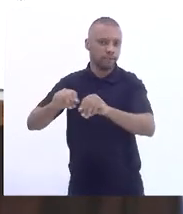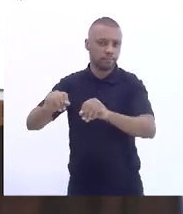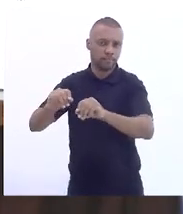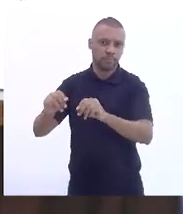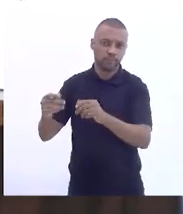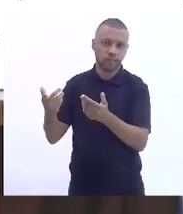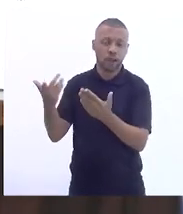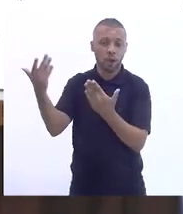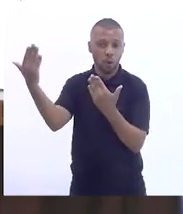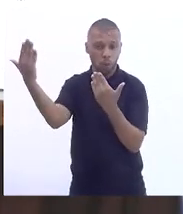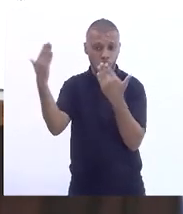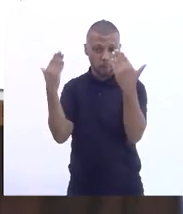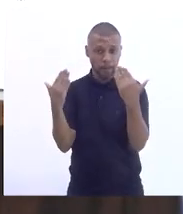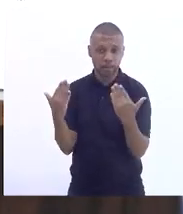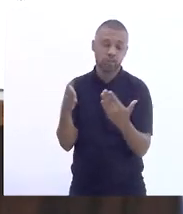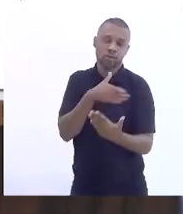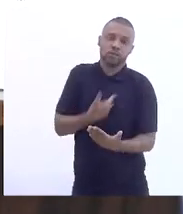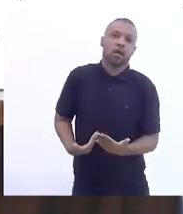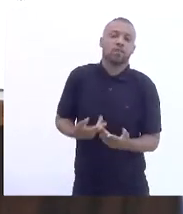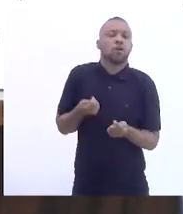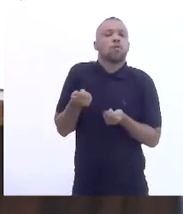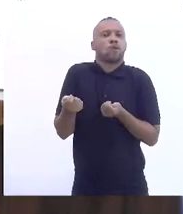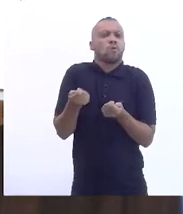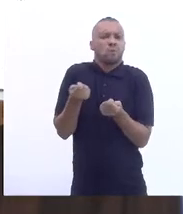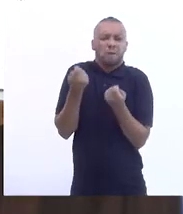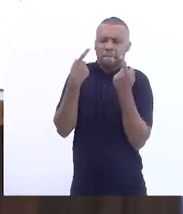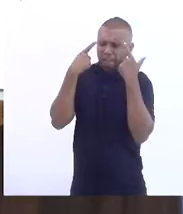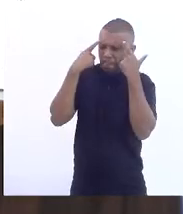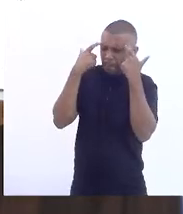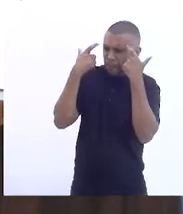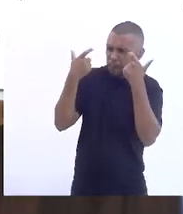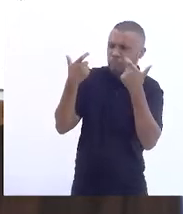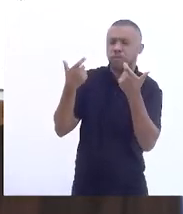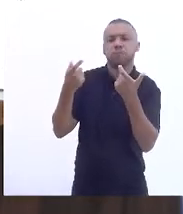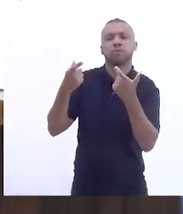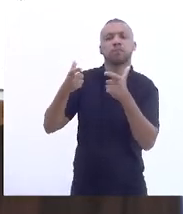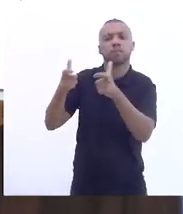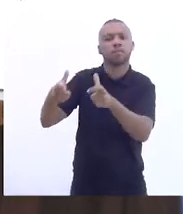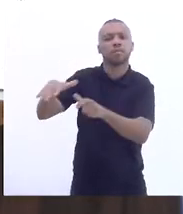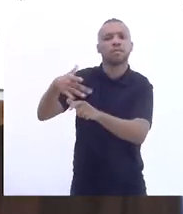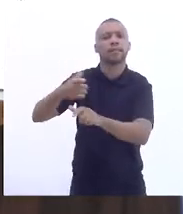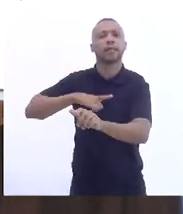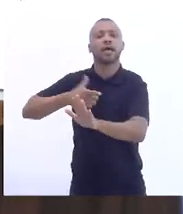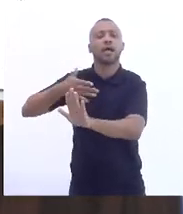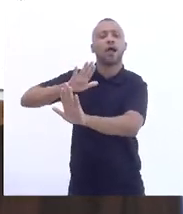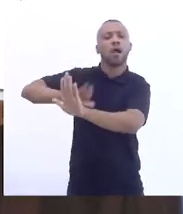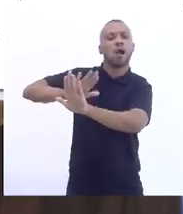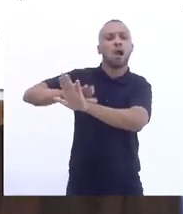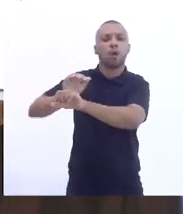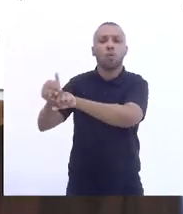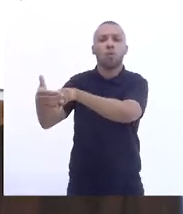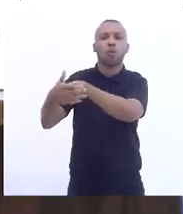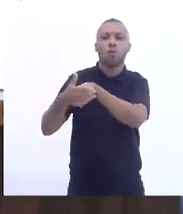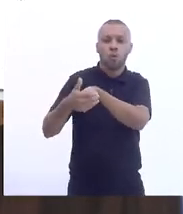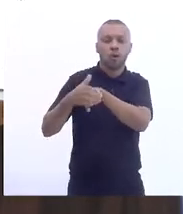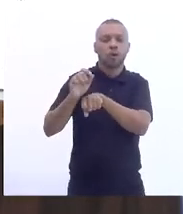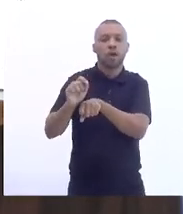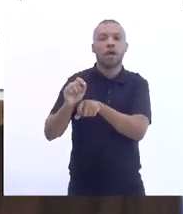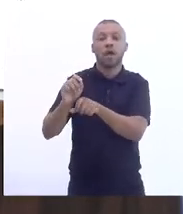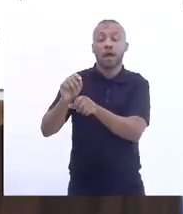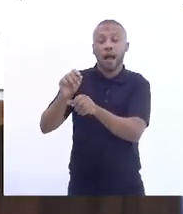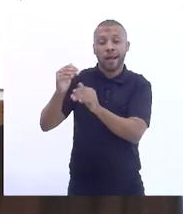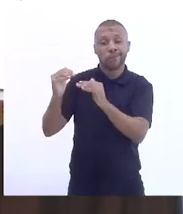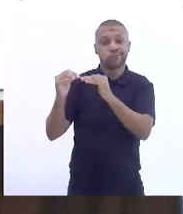estado o controle violento desses territórios ele esconde por trás de si a necessidade de uma